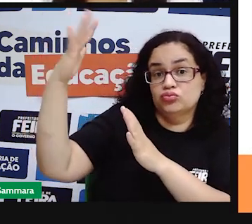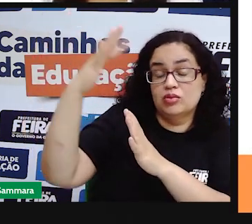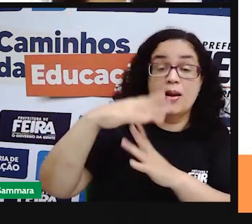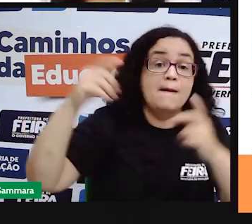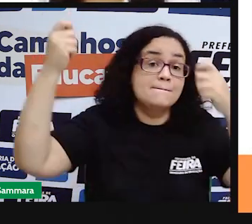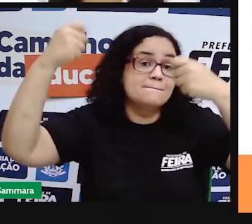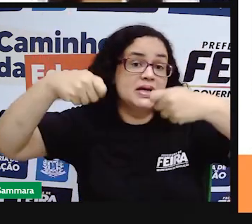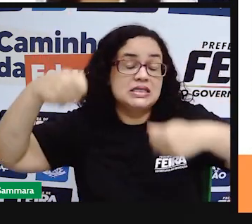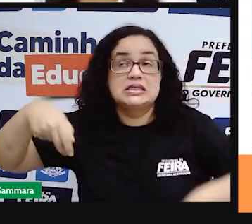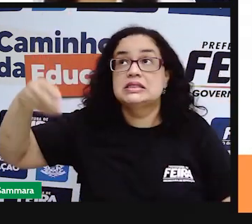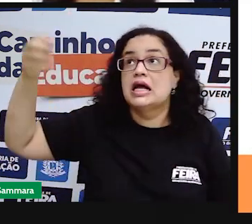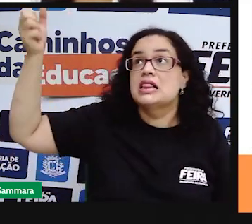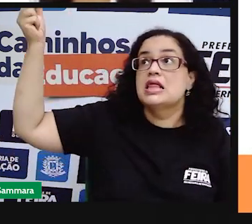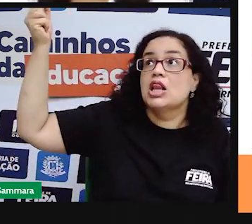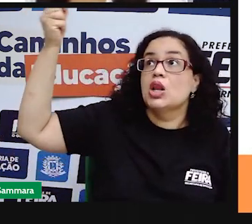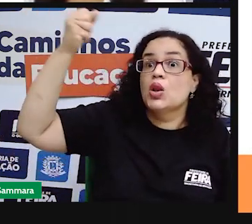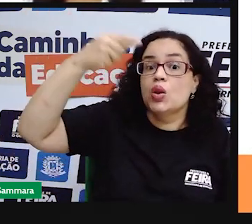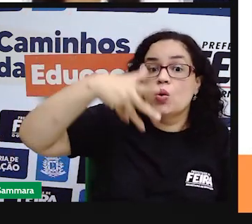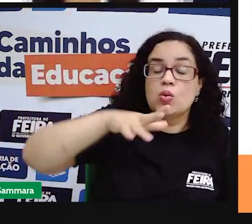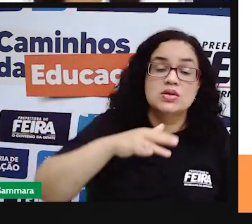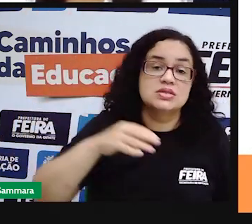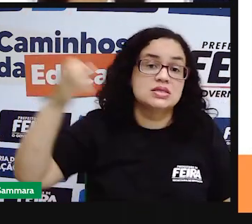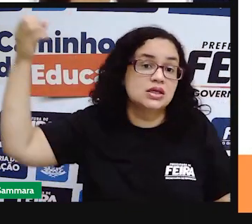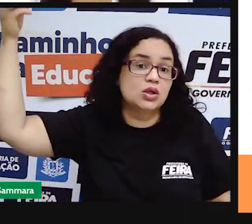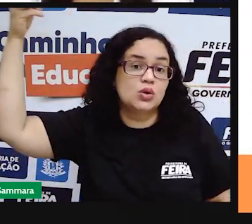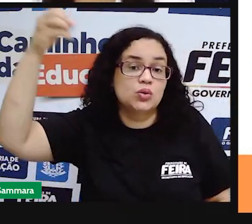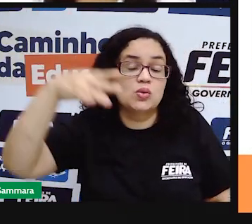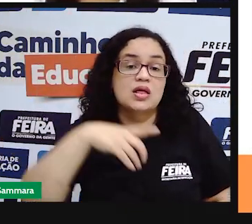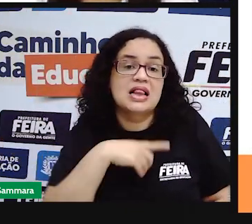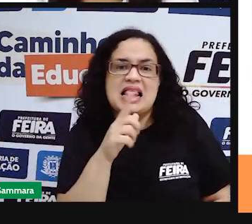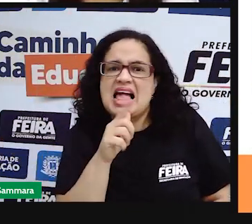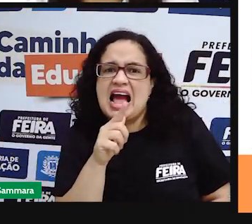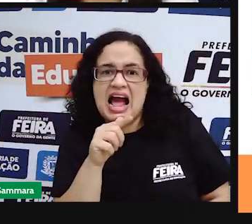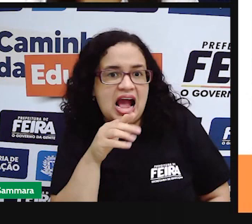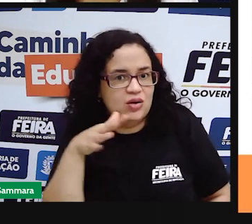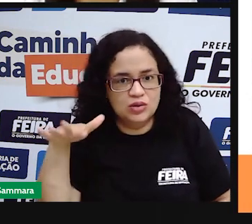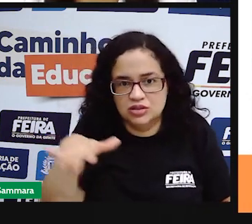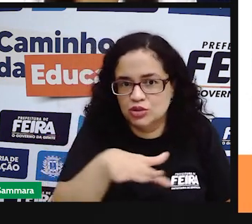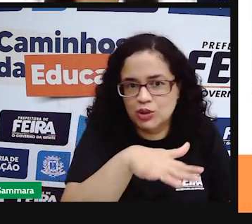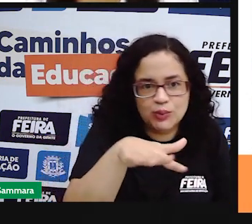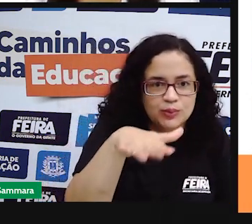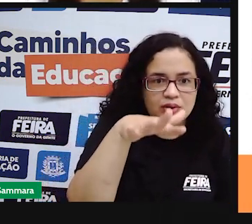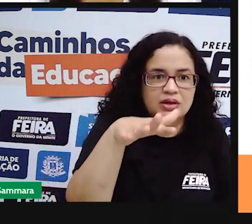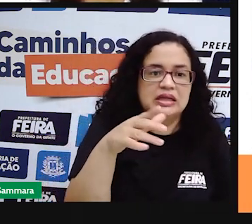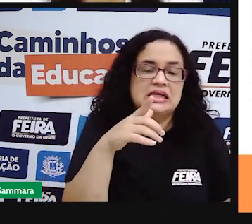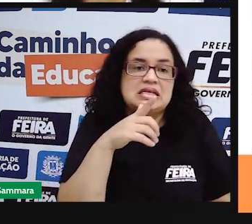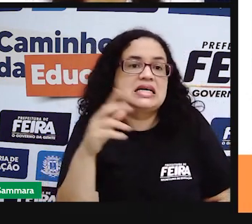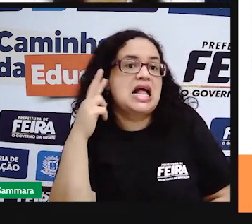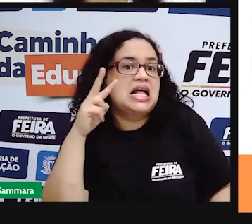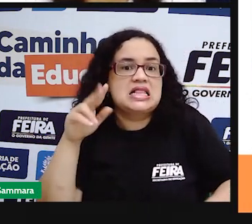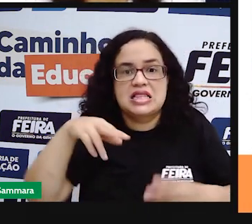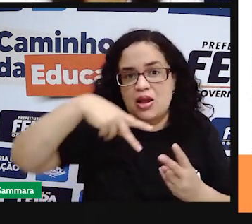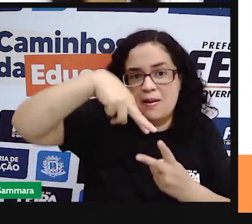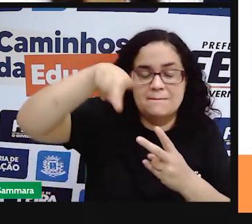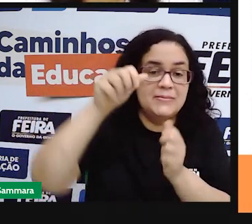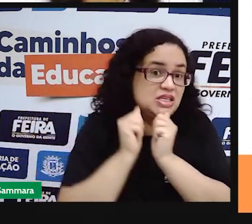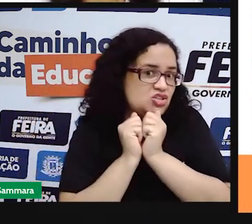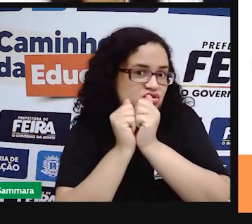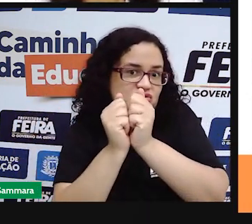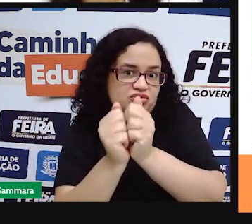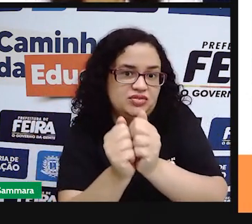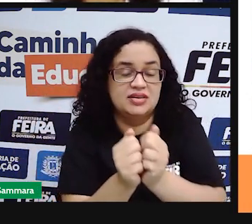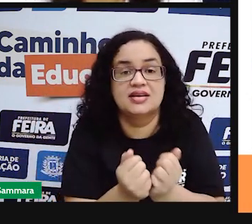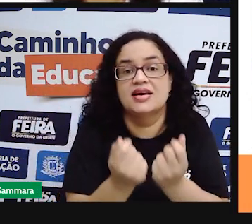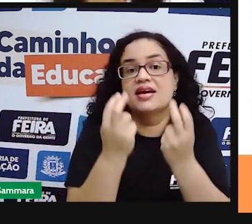da luz, e tem as charadinhas aí que entra na água e não se molha. que se mexe igual você, mas